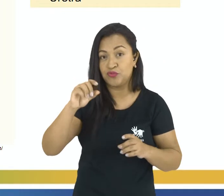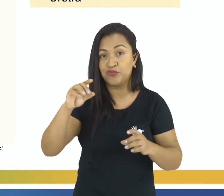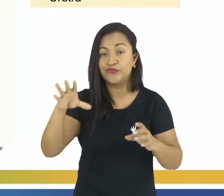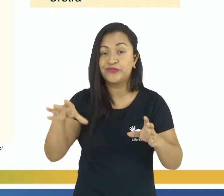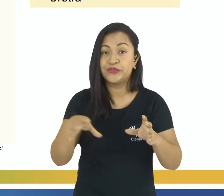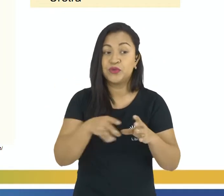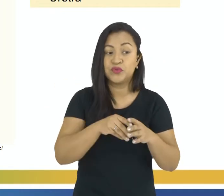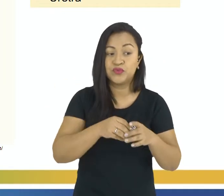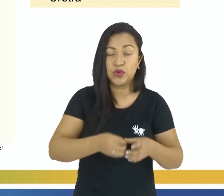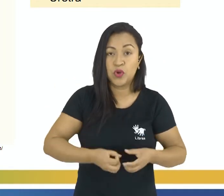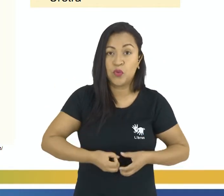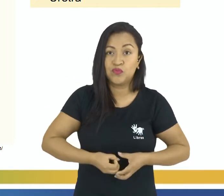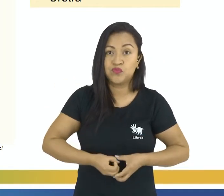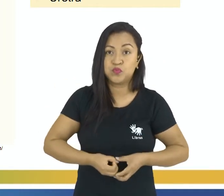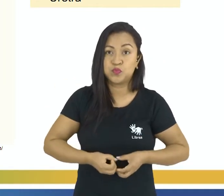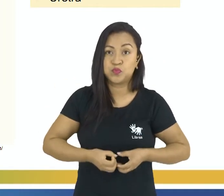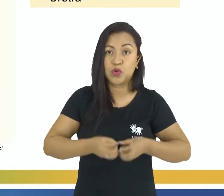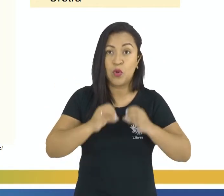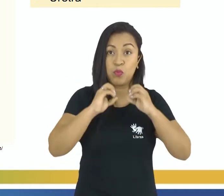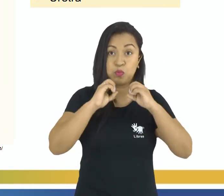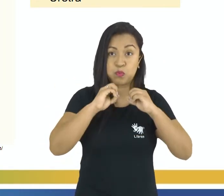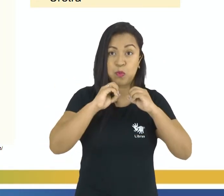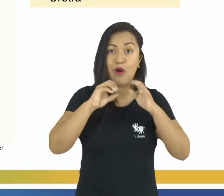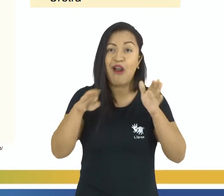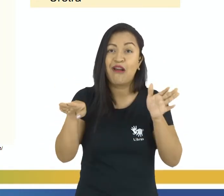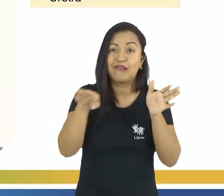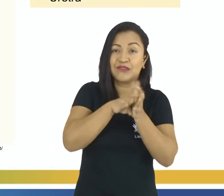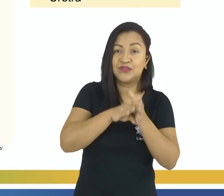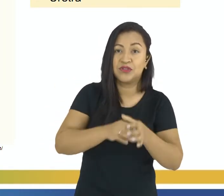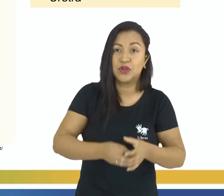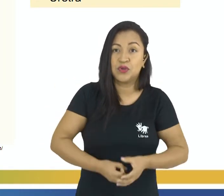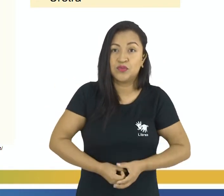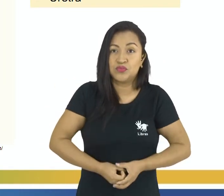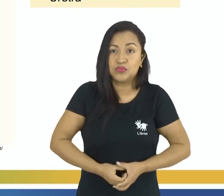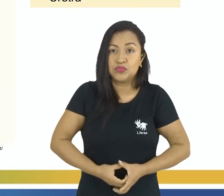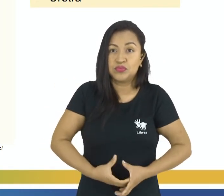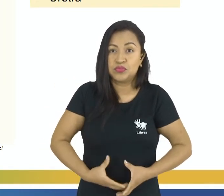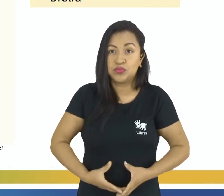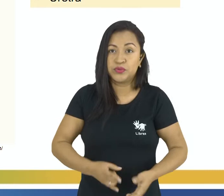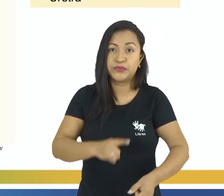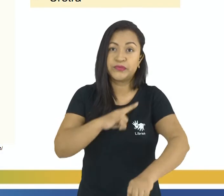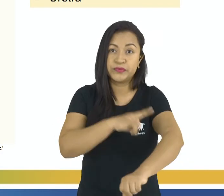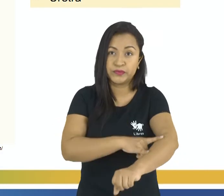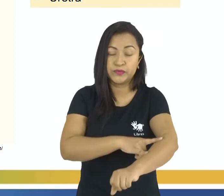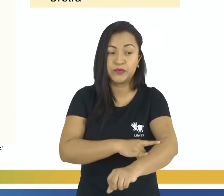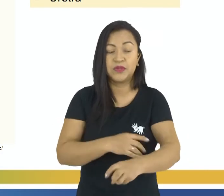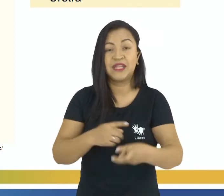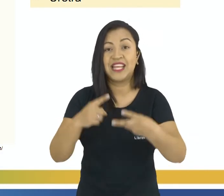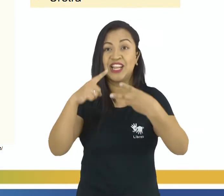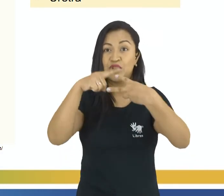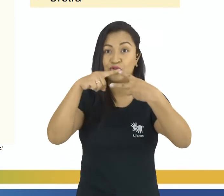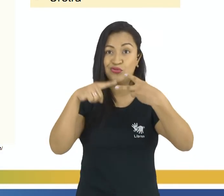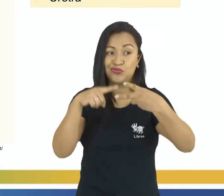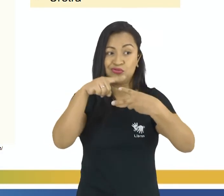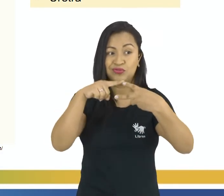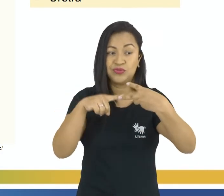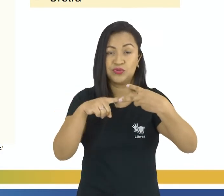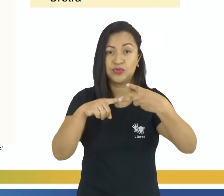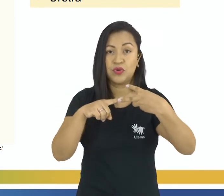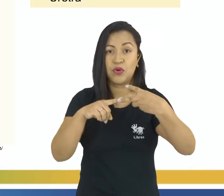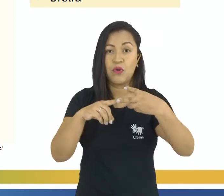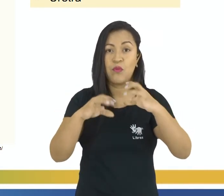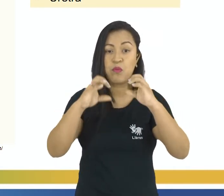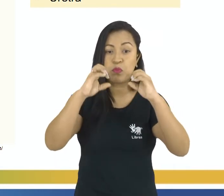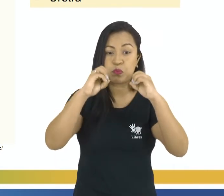uretra. Então, o homem ele tem 2 ductos, um que liga o escroto direito, o testículo direito, e o outro